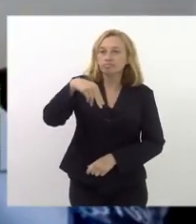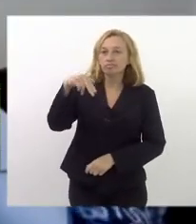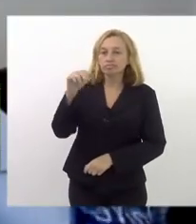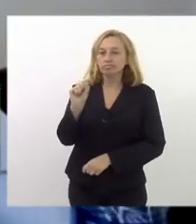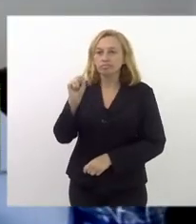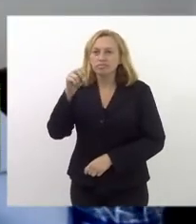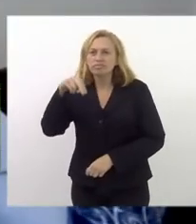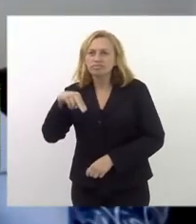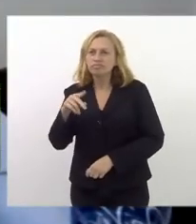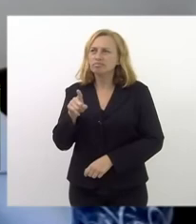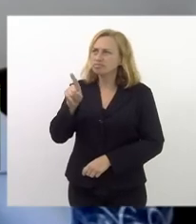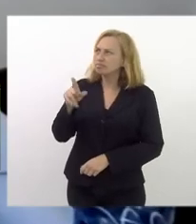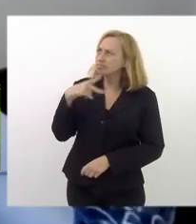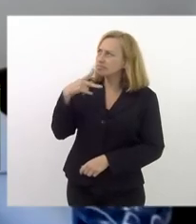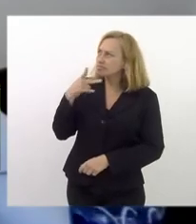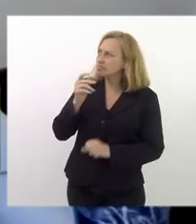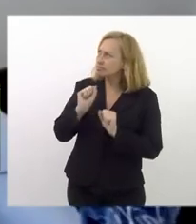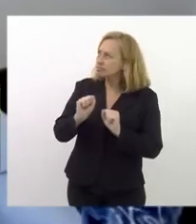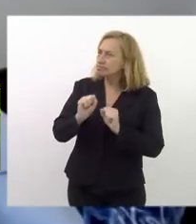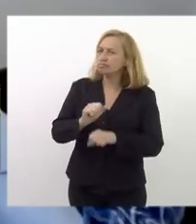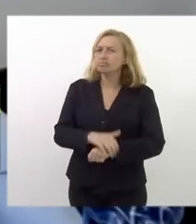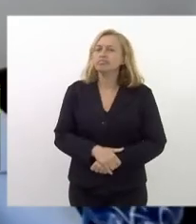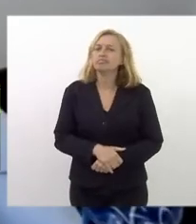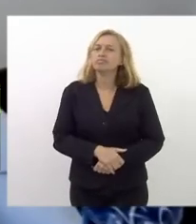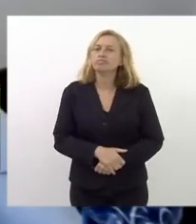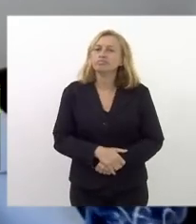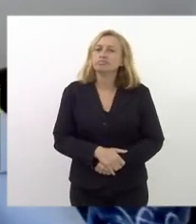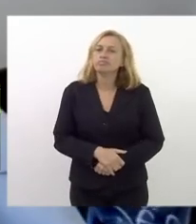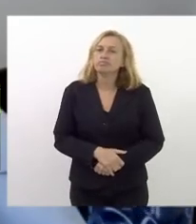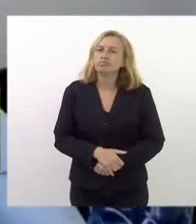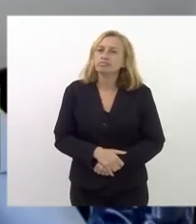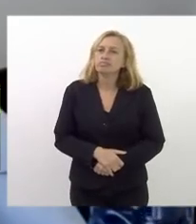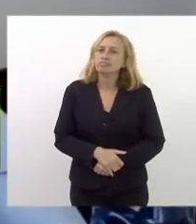você pudesse dar uma palavrinha sobre